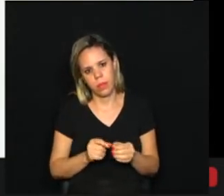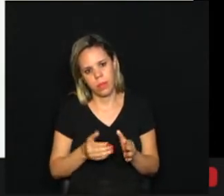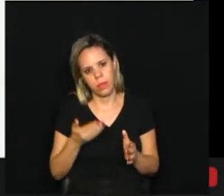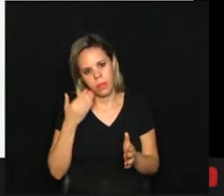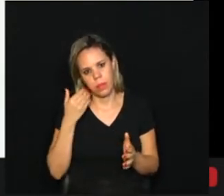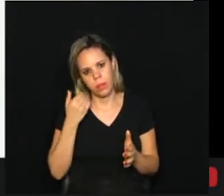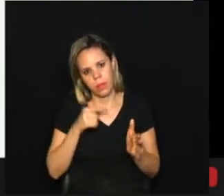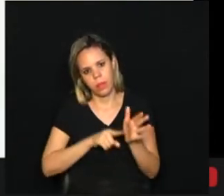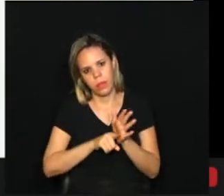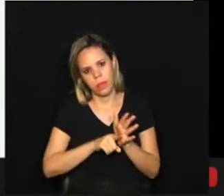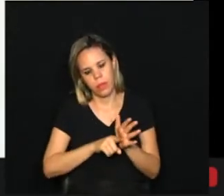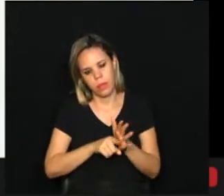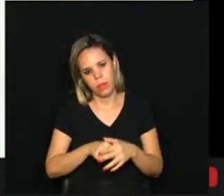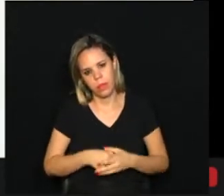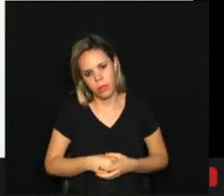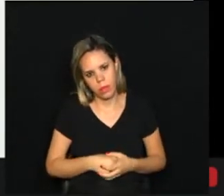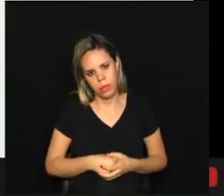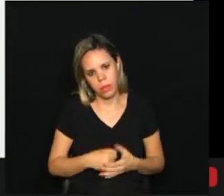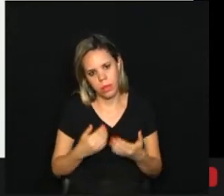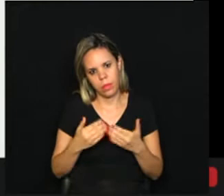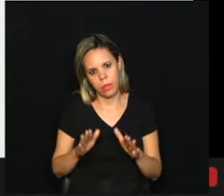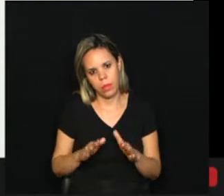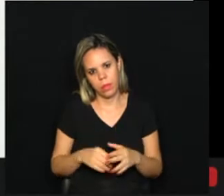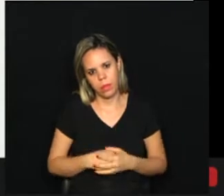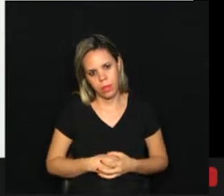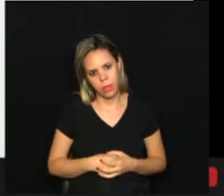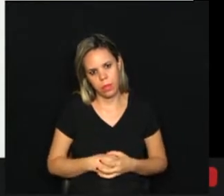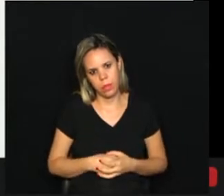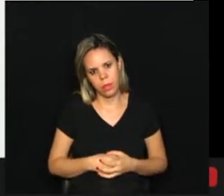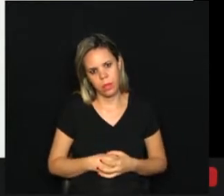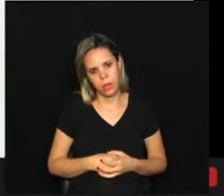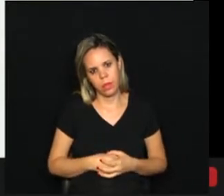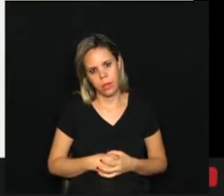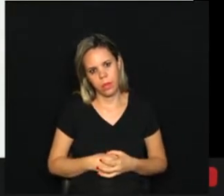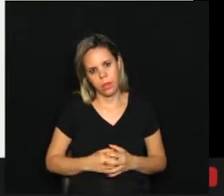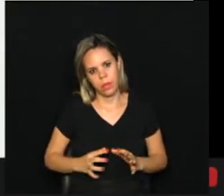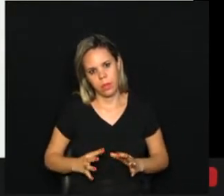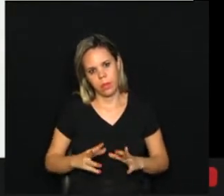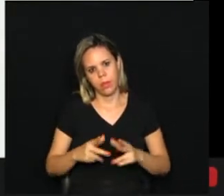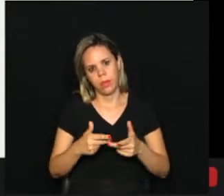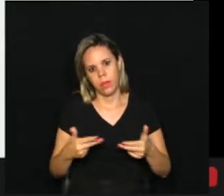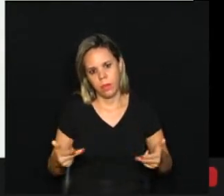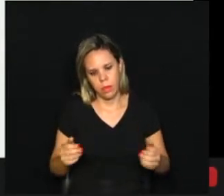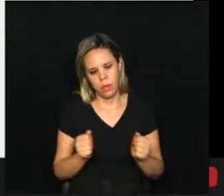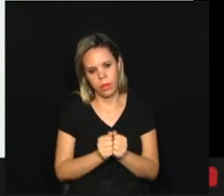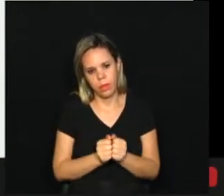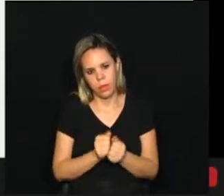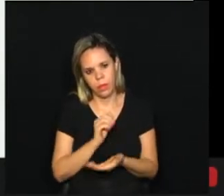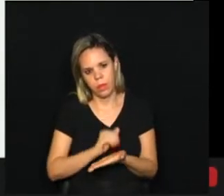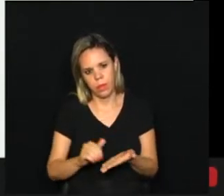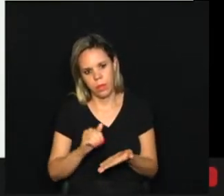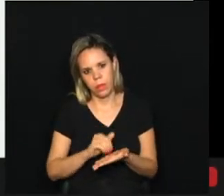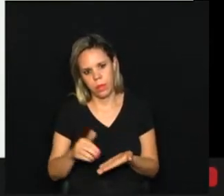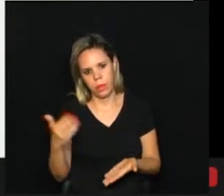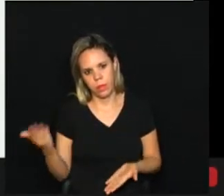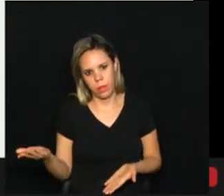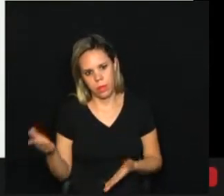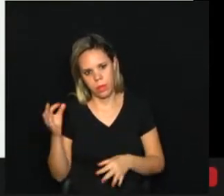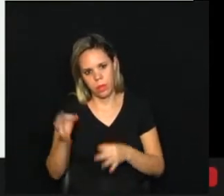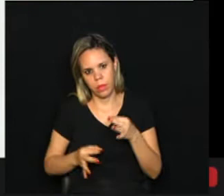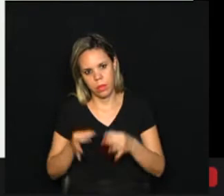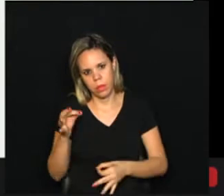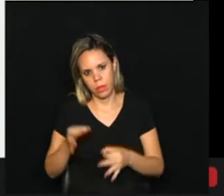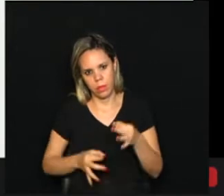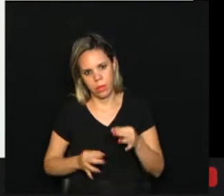apurada, já foi aberto esse processo, está sendo apurada toda essa questão junto à Secretaria de Justiça